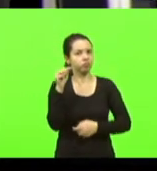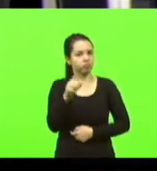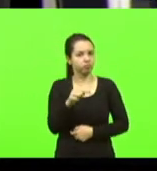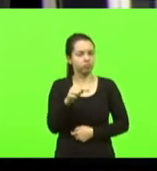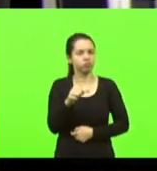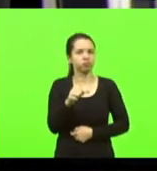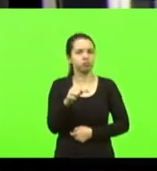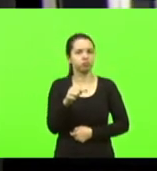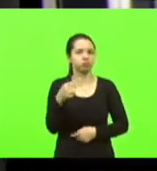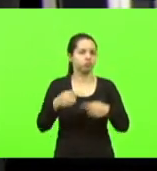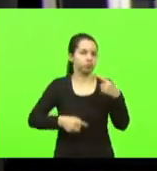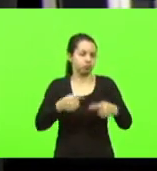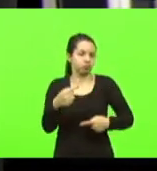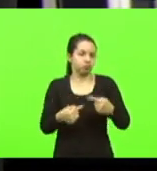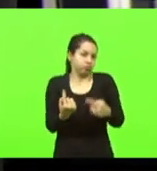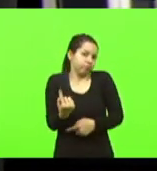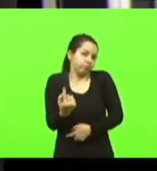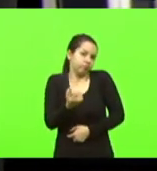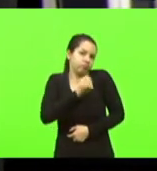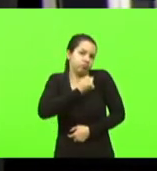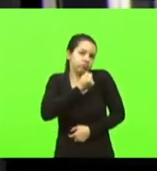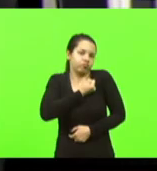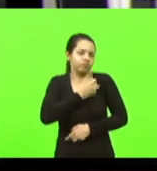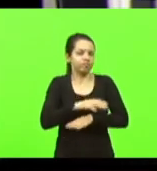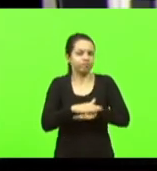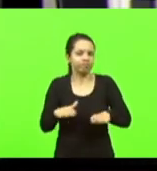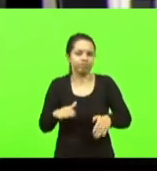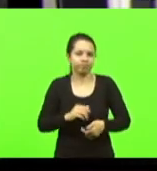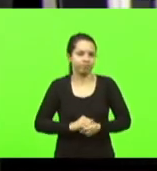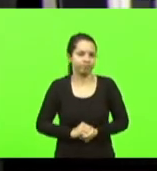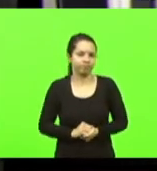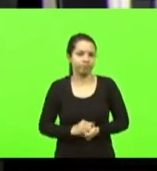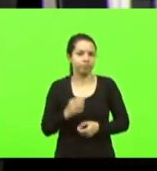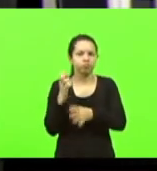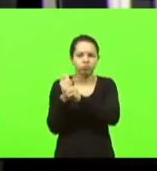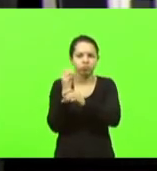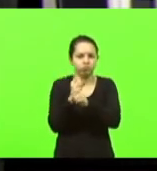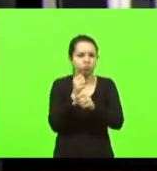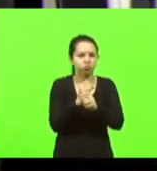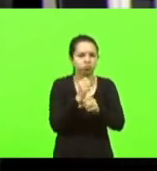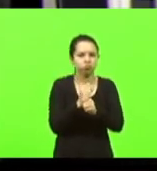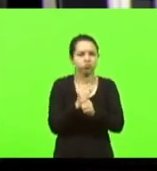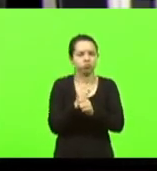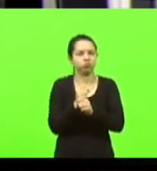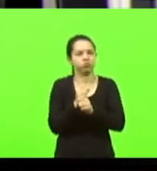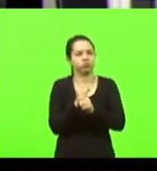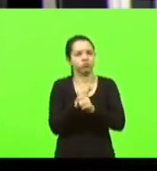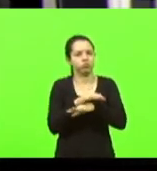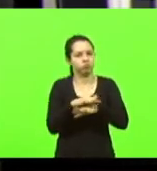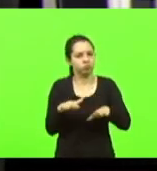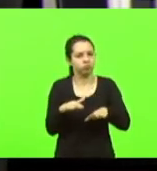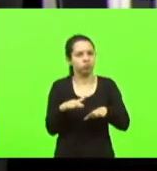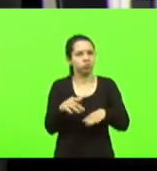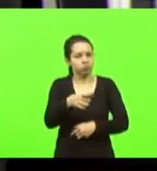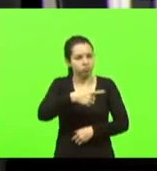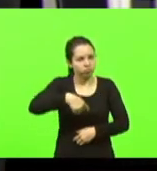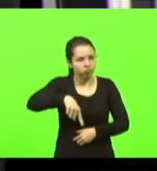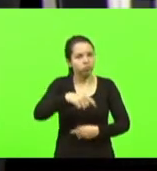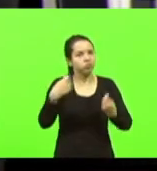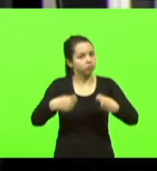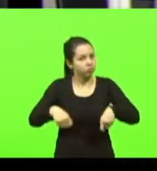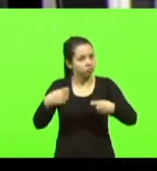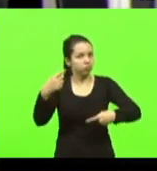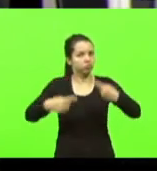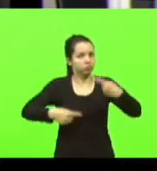única e exclusivamente de números né ela faz cálculos onde nós devemos está tratando